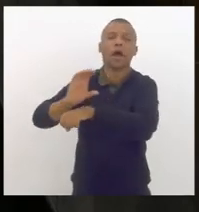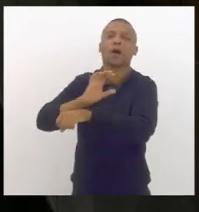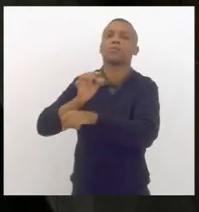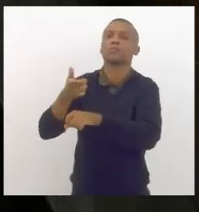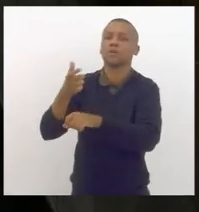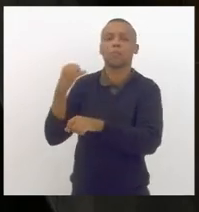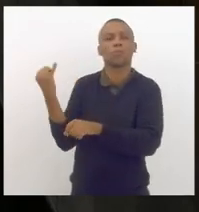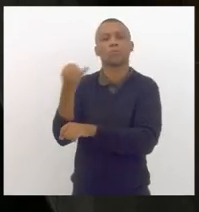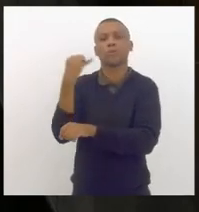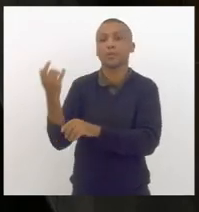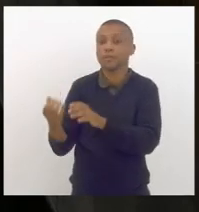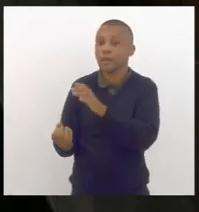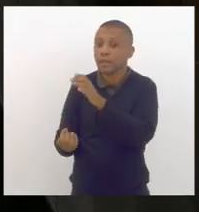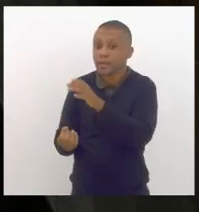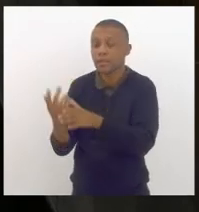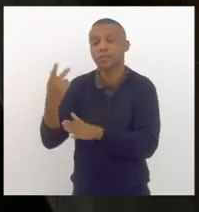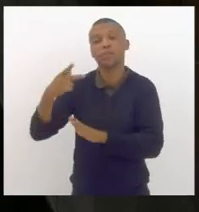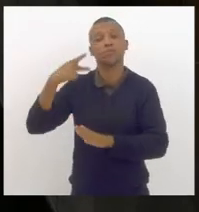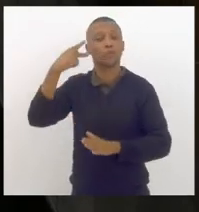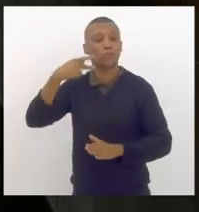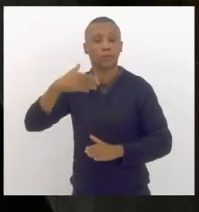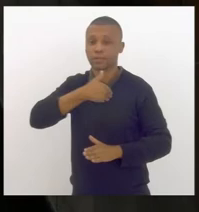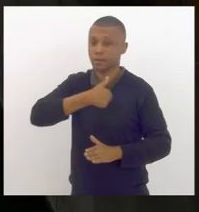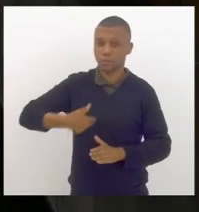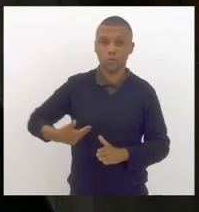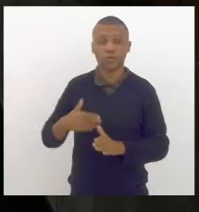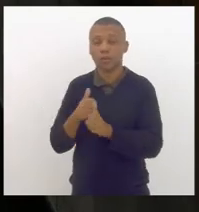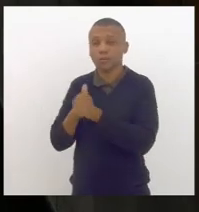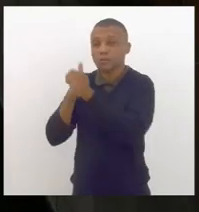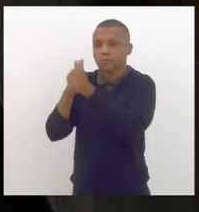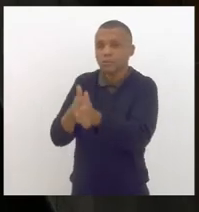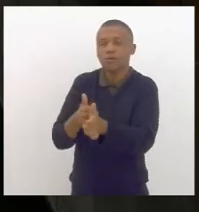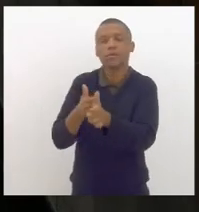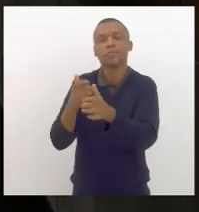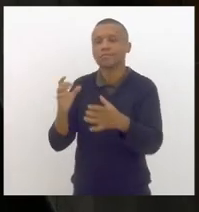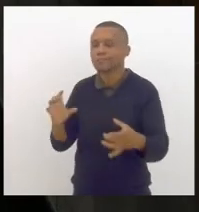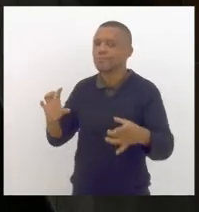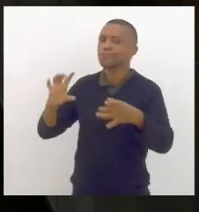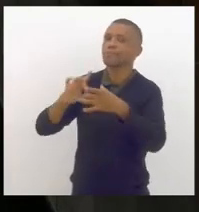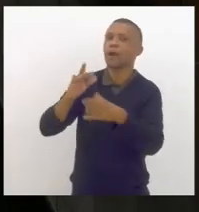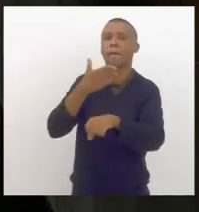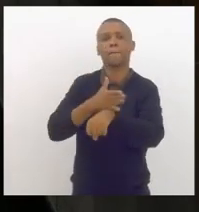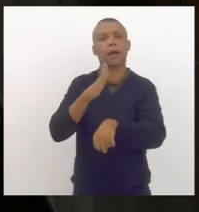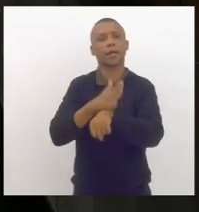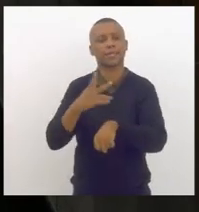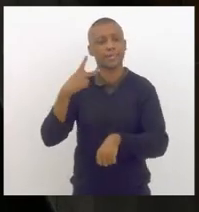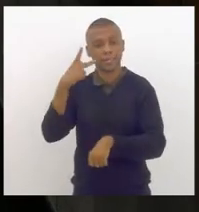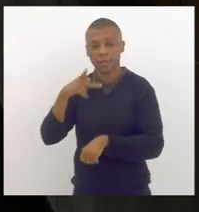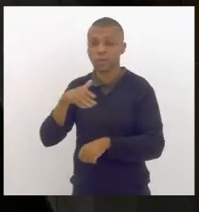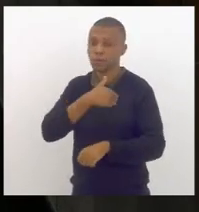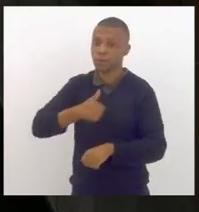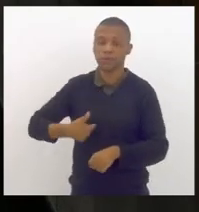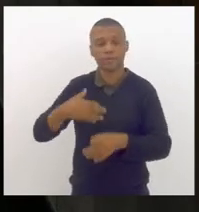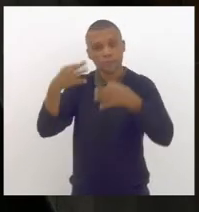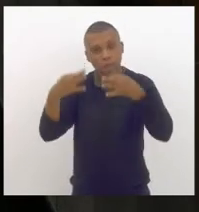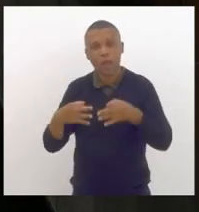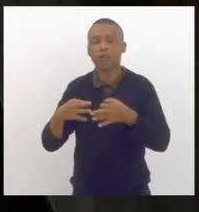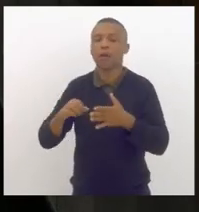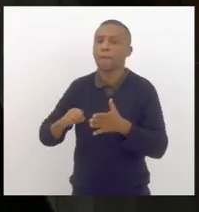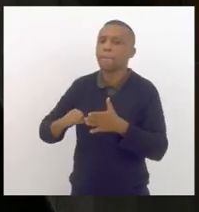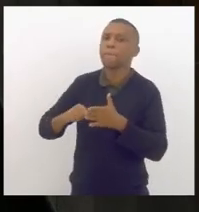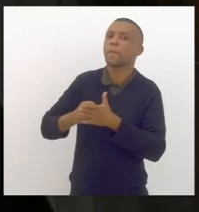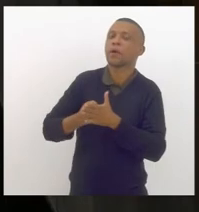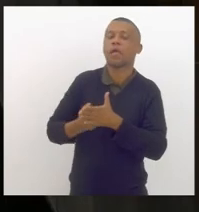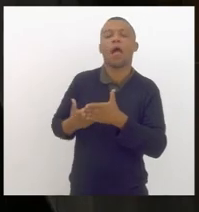políticas públicas e no acompanhamento da implementação dessas políticas. Realmente é um bloqueio, é uma barreira que